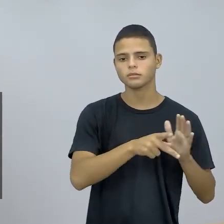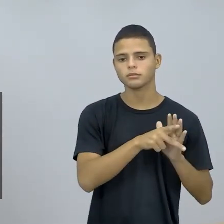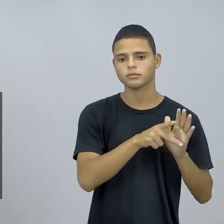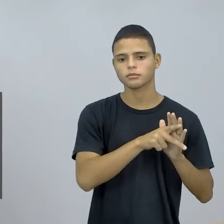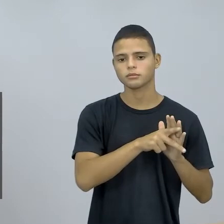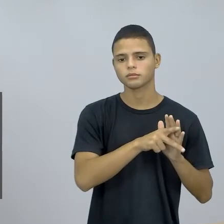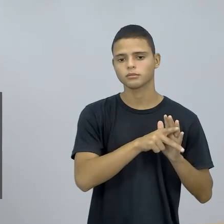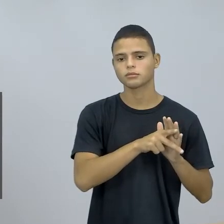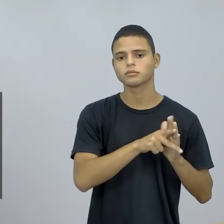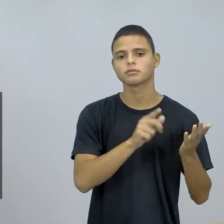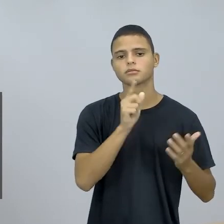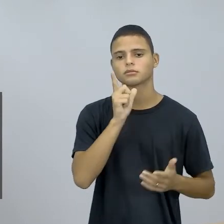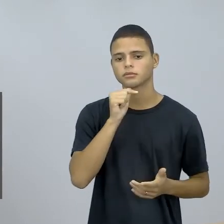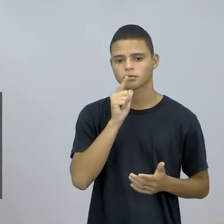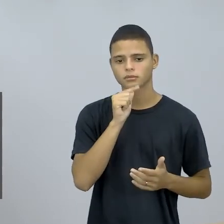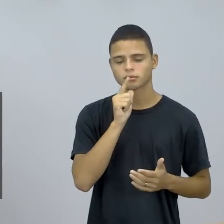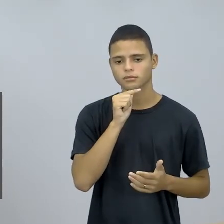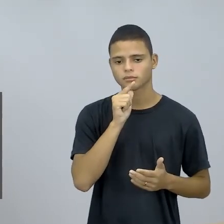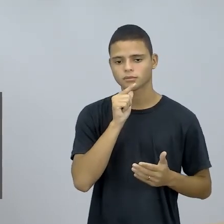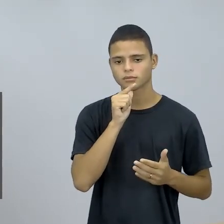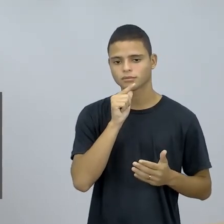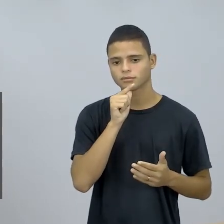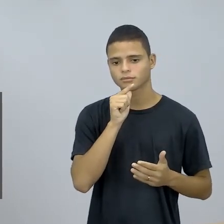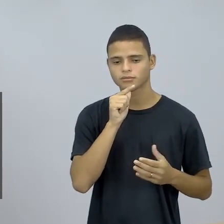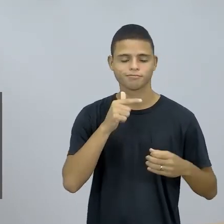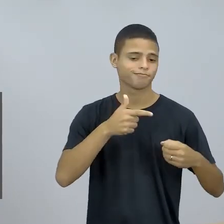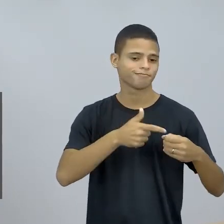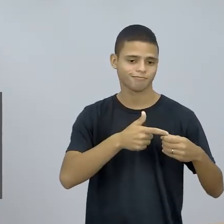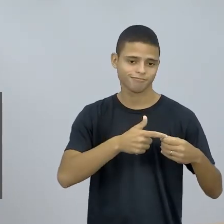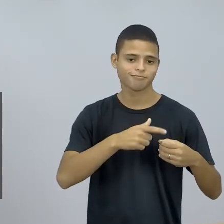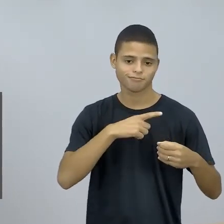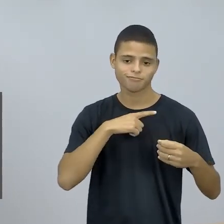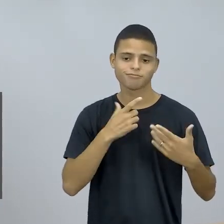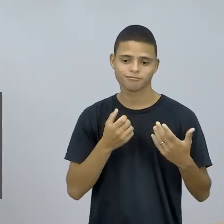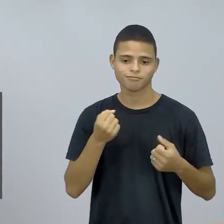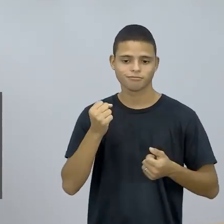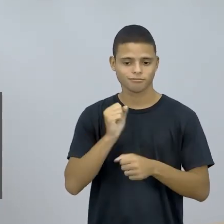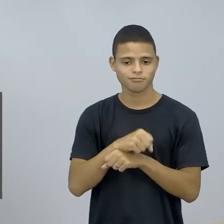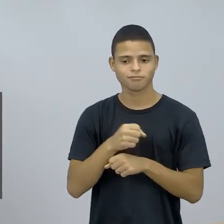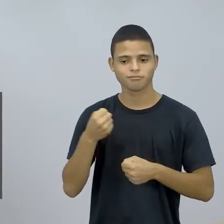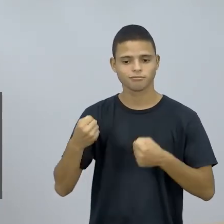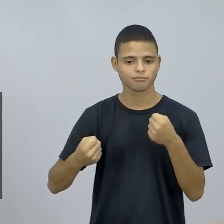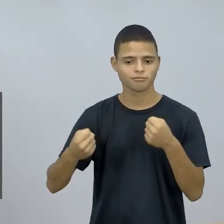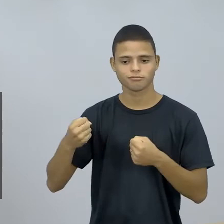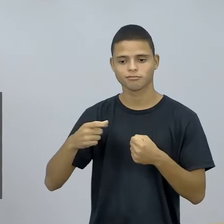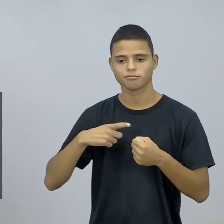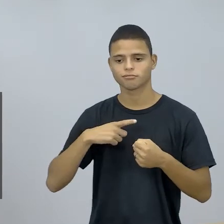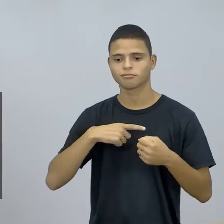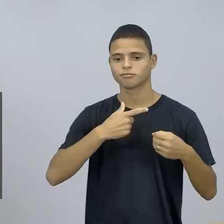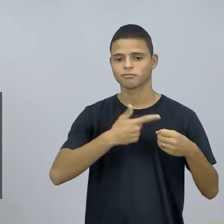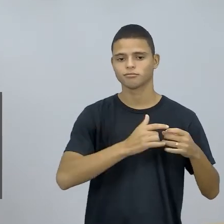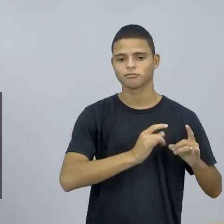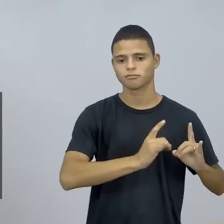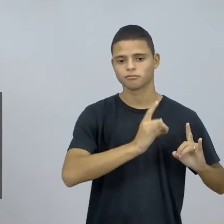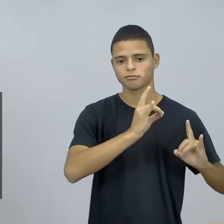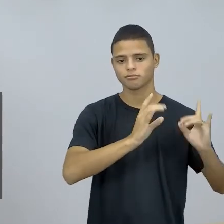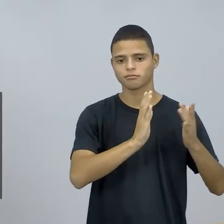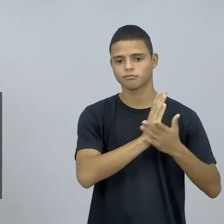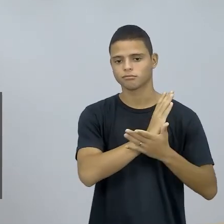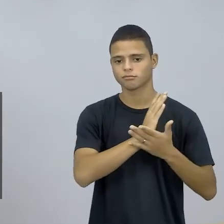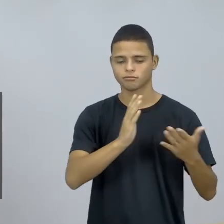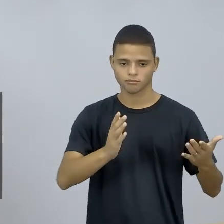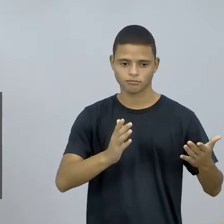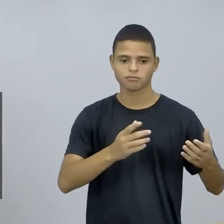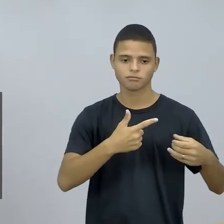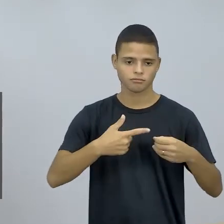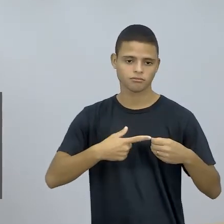Porque é barco. Porque é barco. Que anda de lado. Lógico que tem carros, você tem na cidade, você tem municípios que você vai de